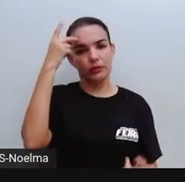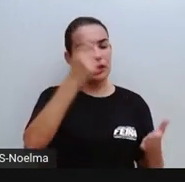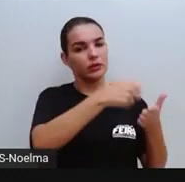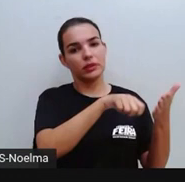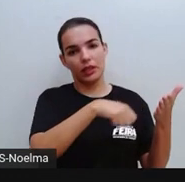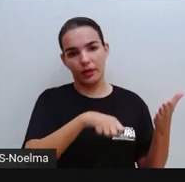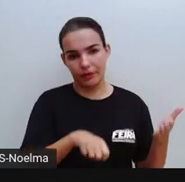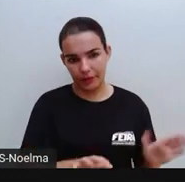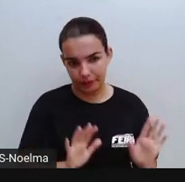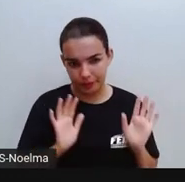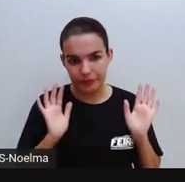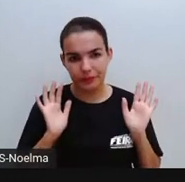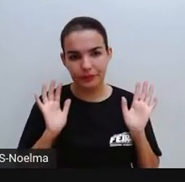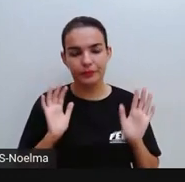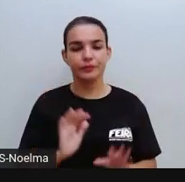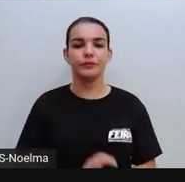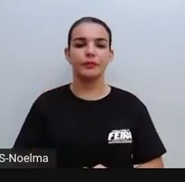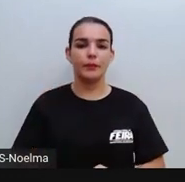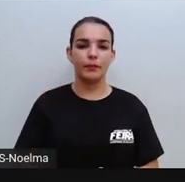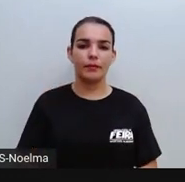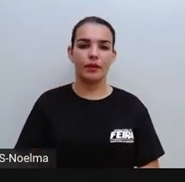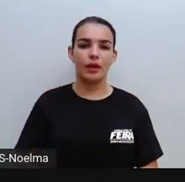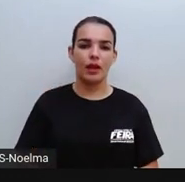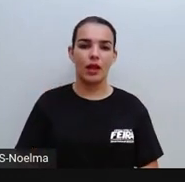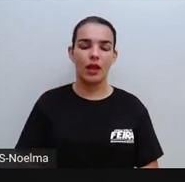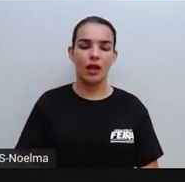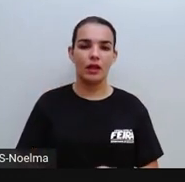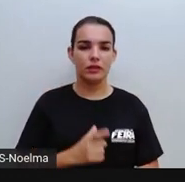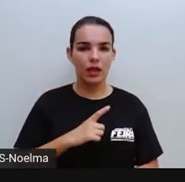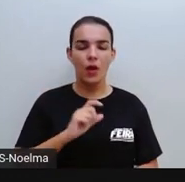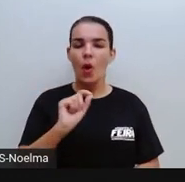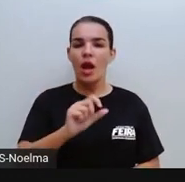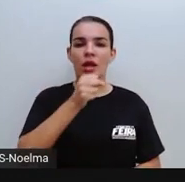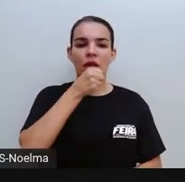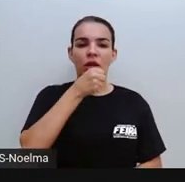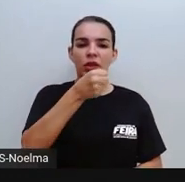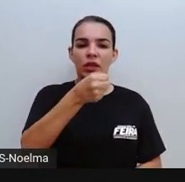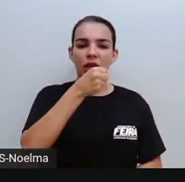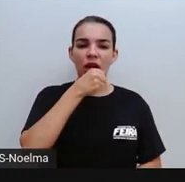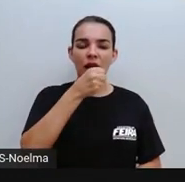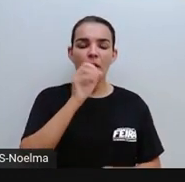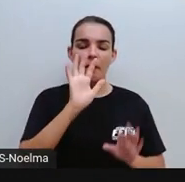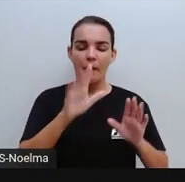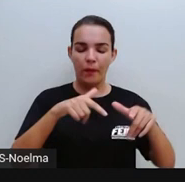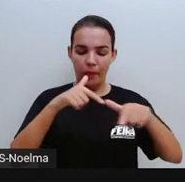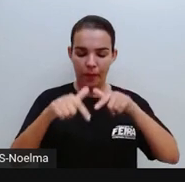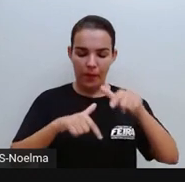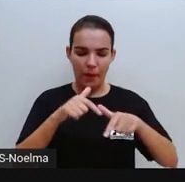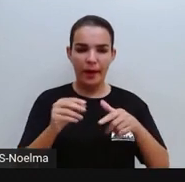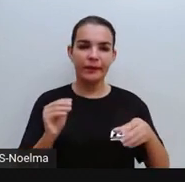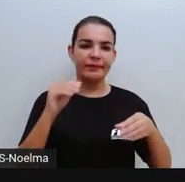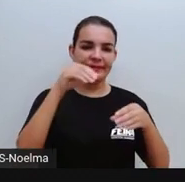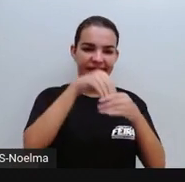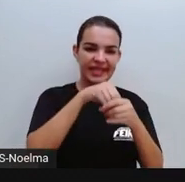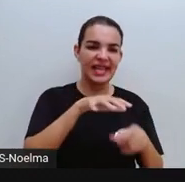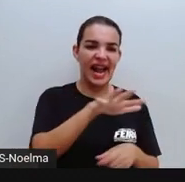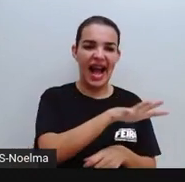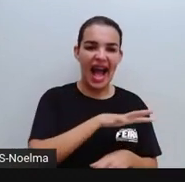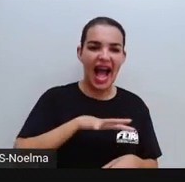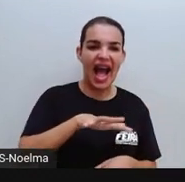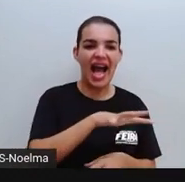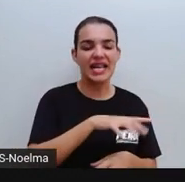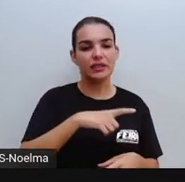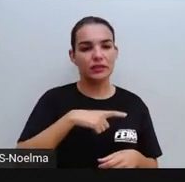e aí provavelmente né é um Jornalista uma pessoa que atua nessa área que investigou